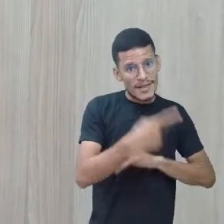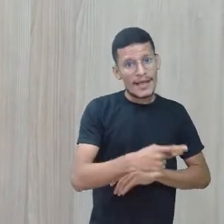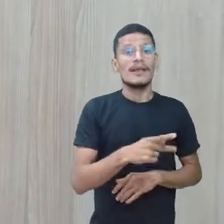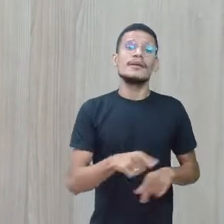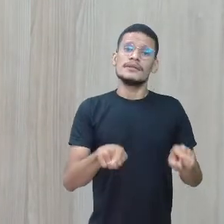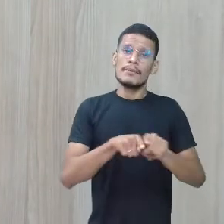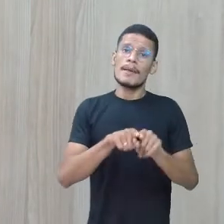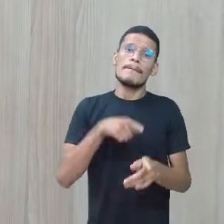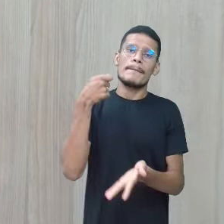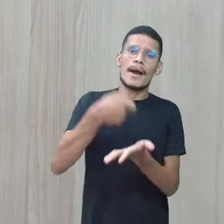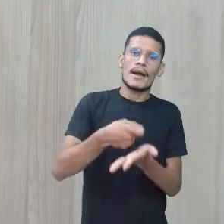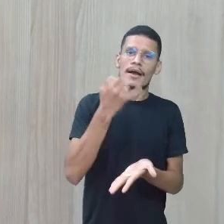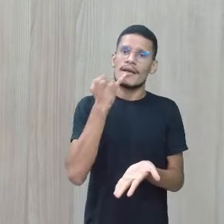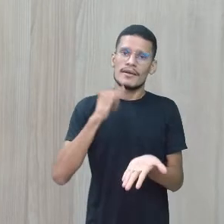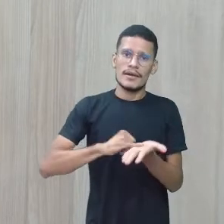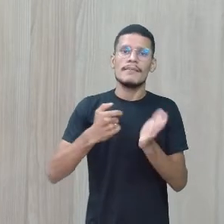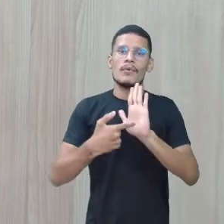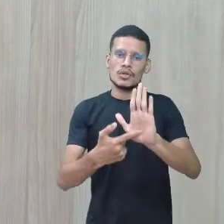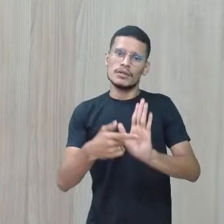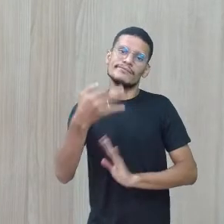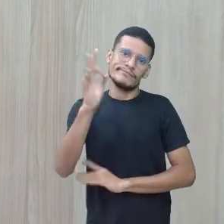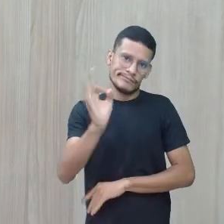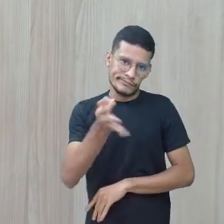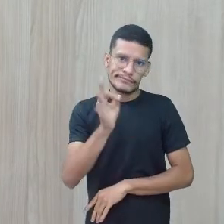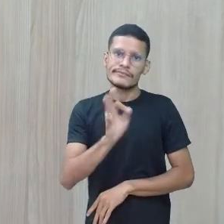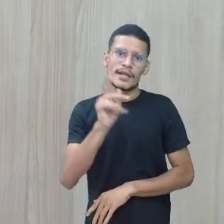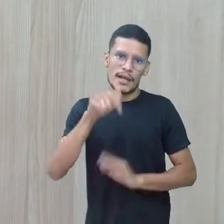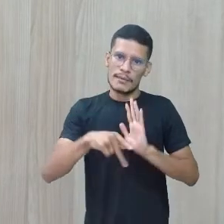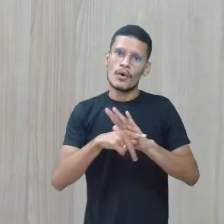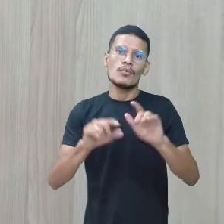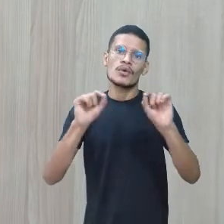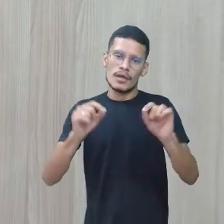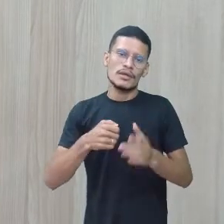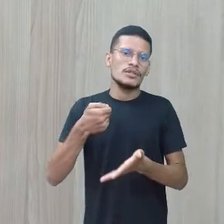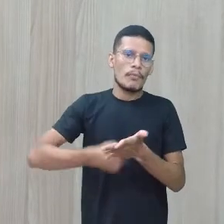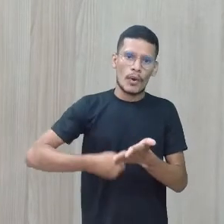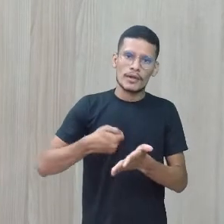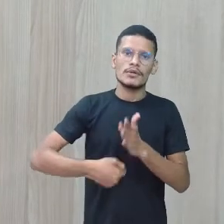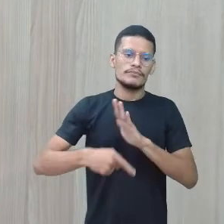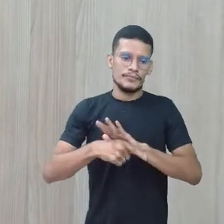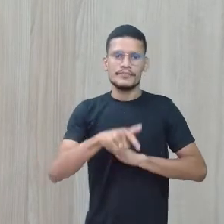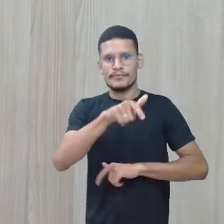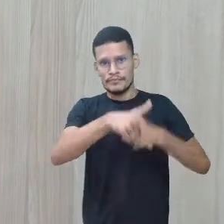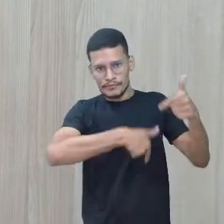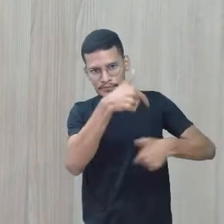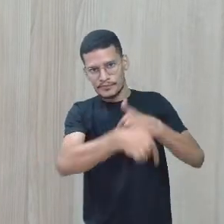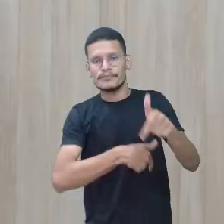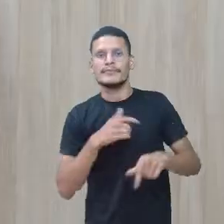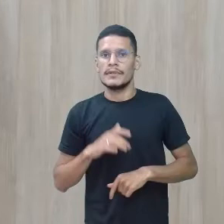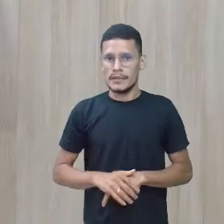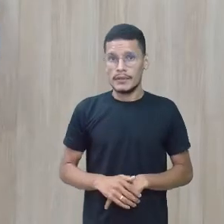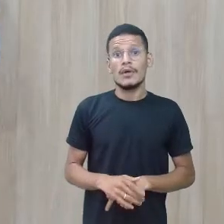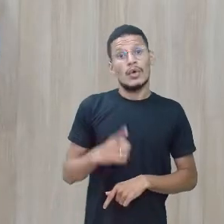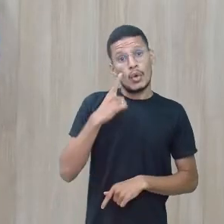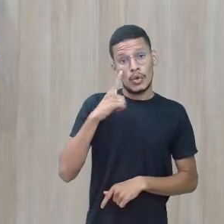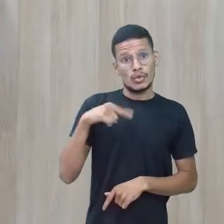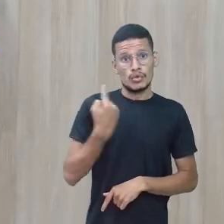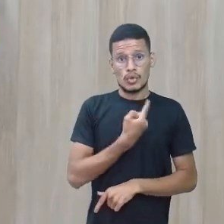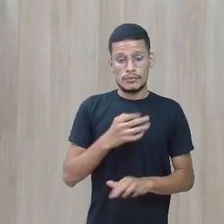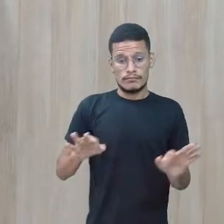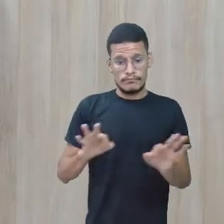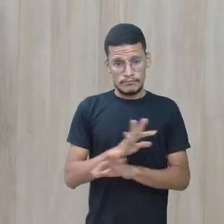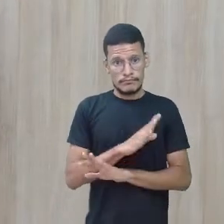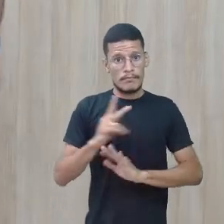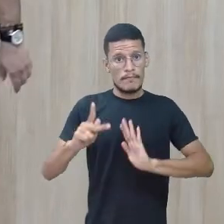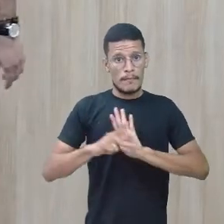de tributos aí que você está mostrando. Então, realmente, uma situação total de exploração sobre os servos. Isso. E para a gente concluir nossa aula,